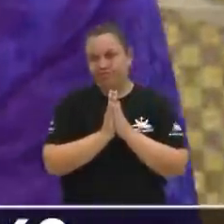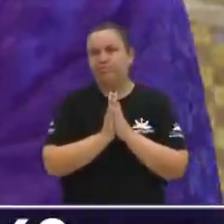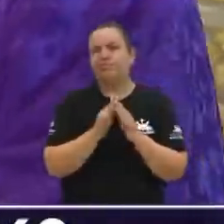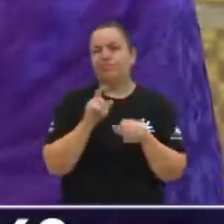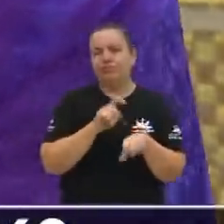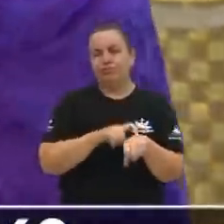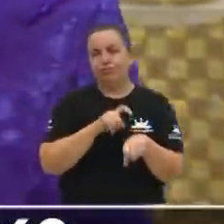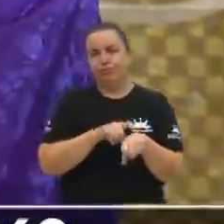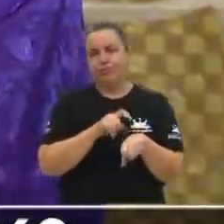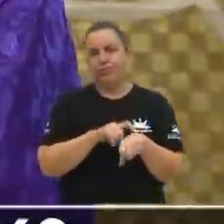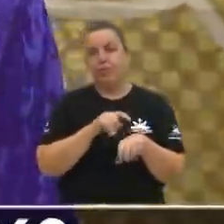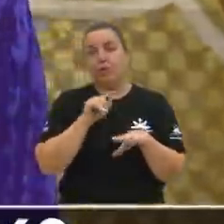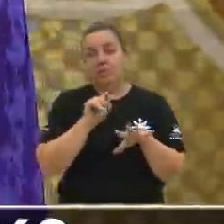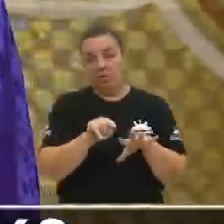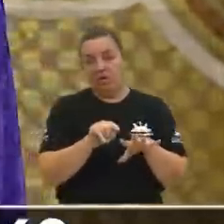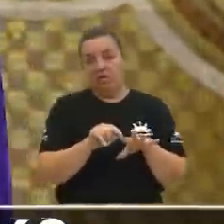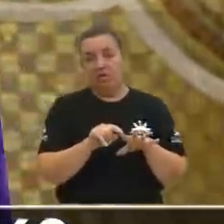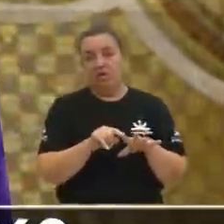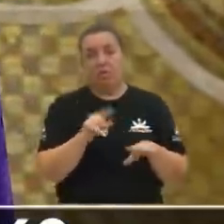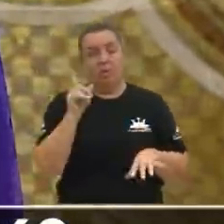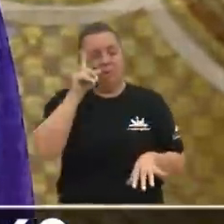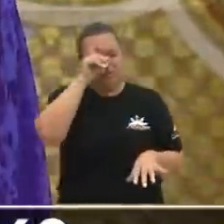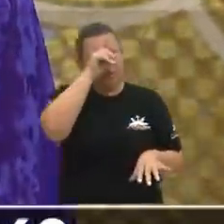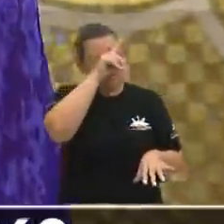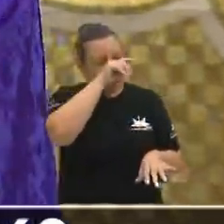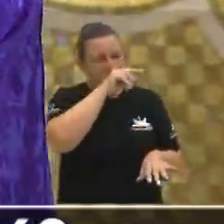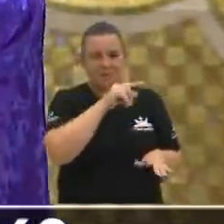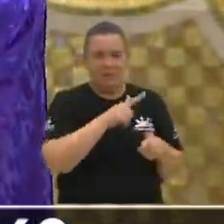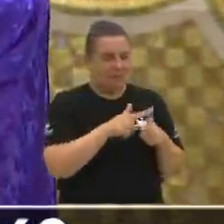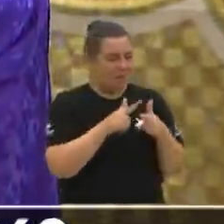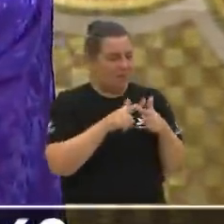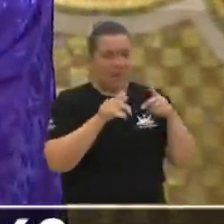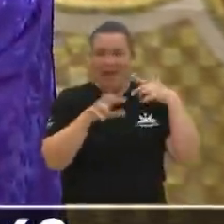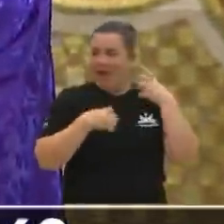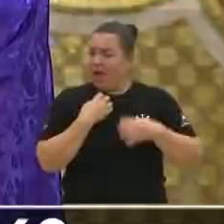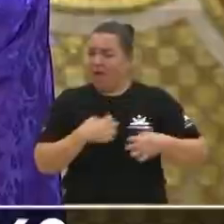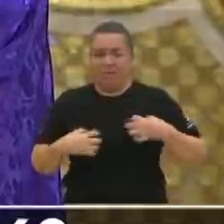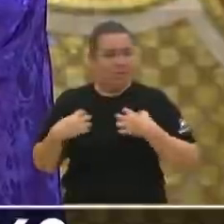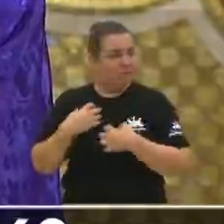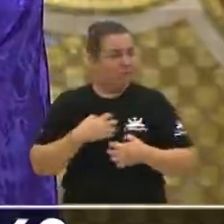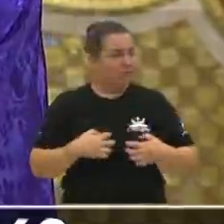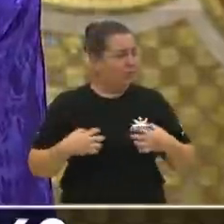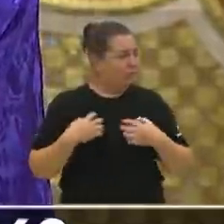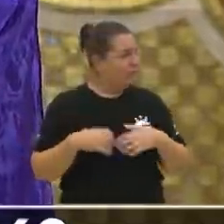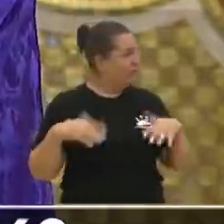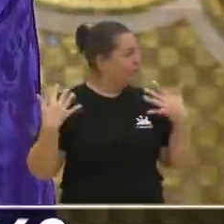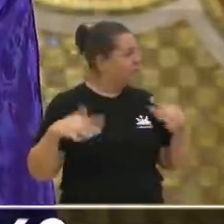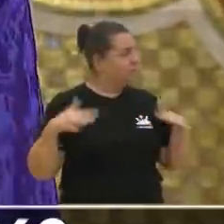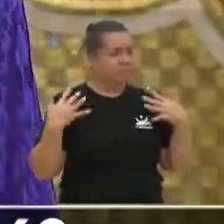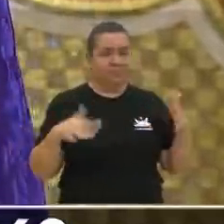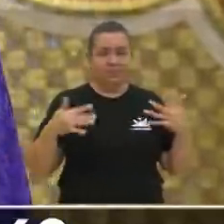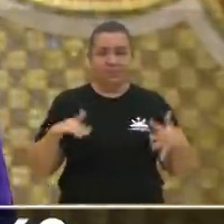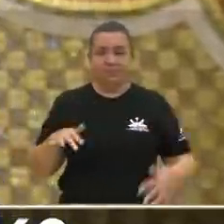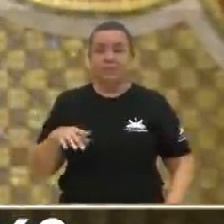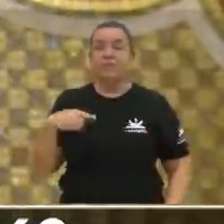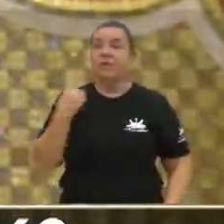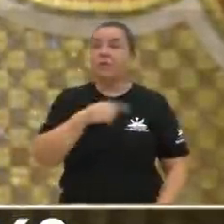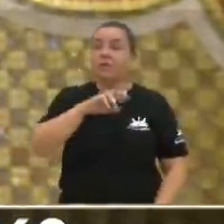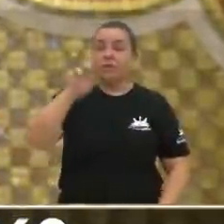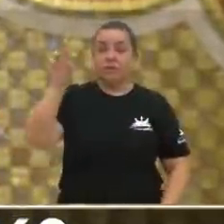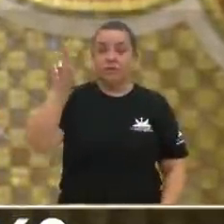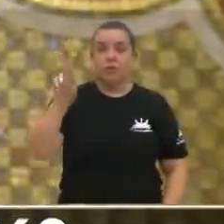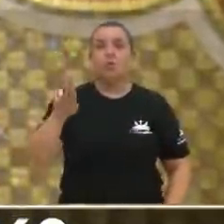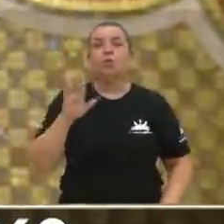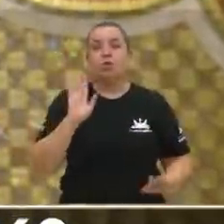quando o leite da derramado E aí onde desespero tremendo bom e nosso senhor